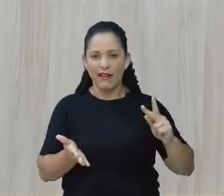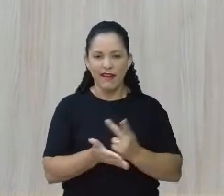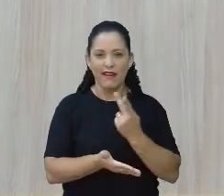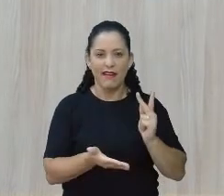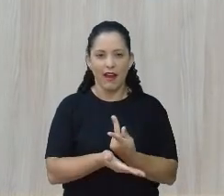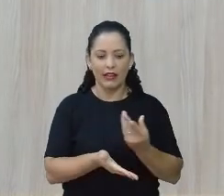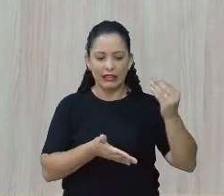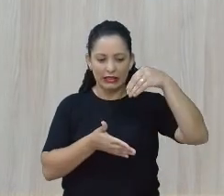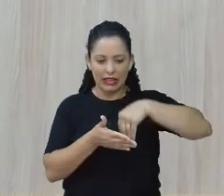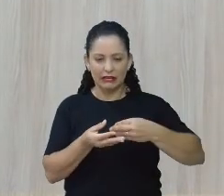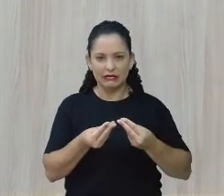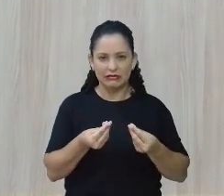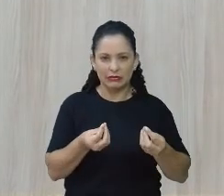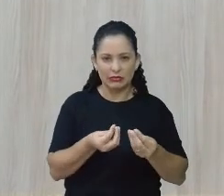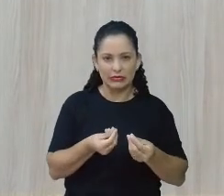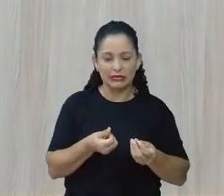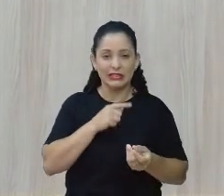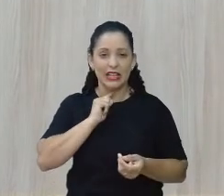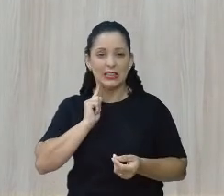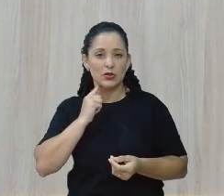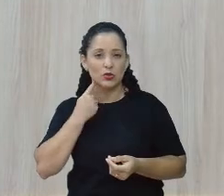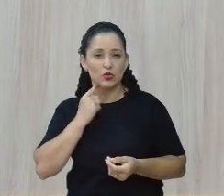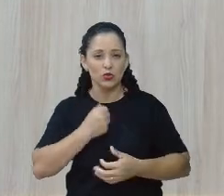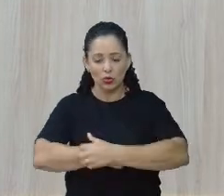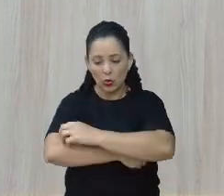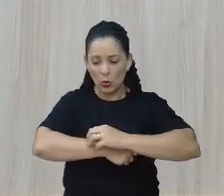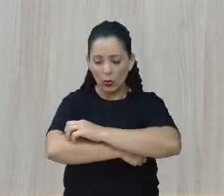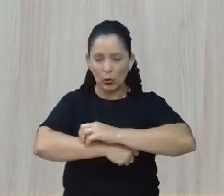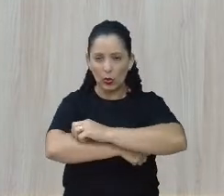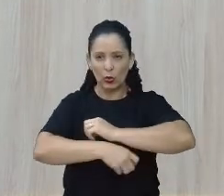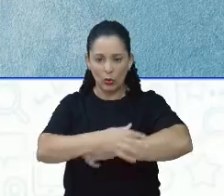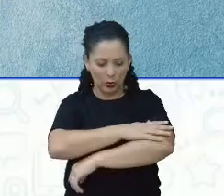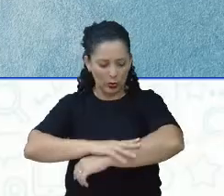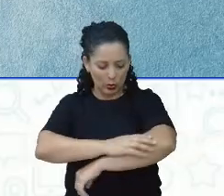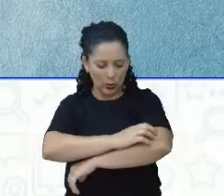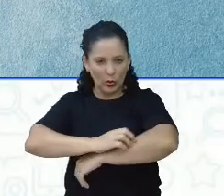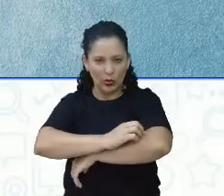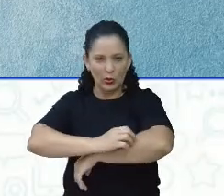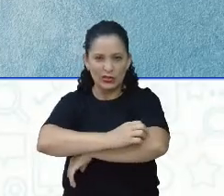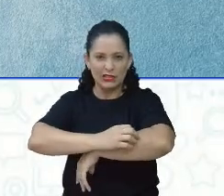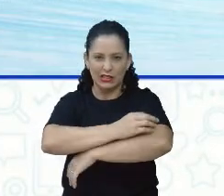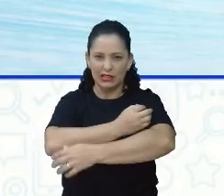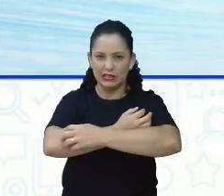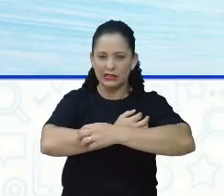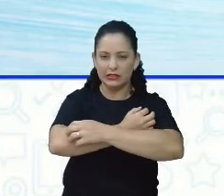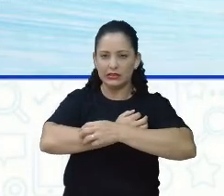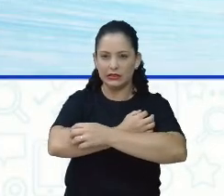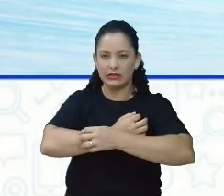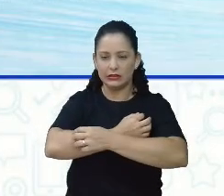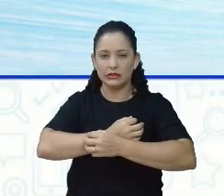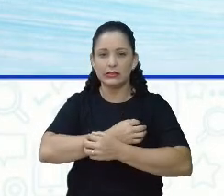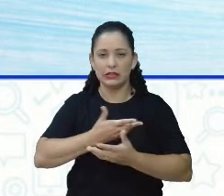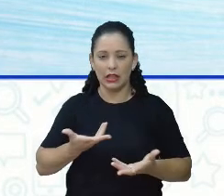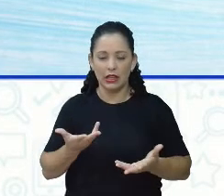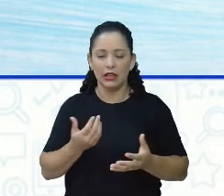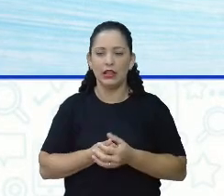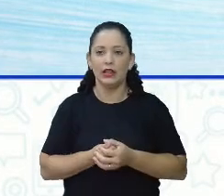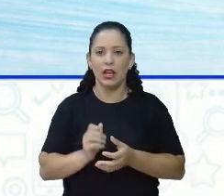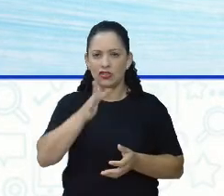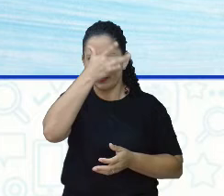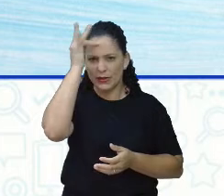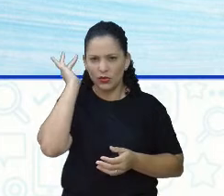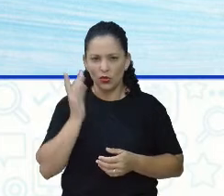sabão em pó está contaminado com uma substância que causa irritação à pele dos clientes, né? Você teve uma reação alérgica. As